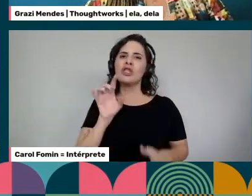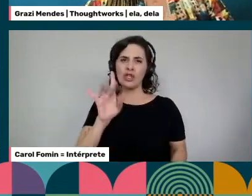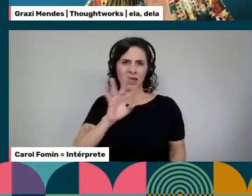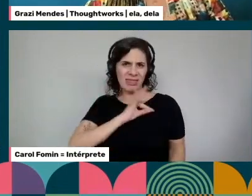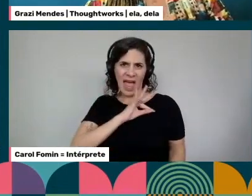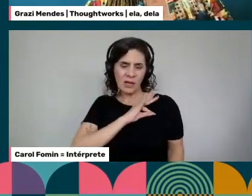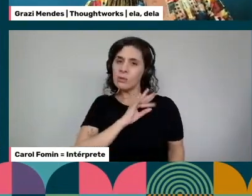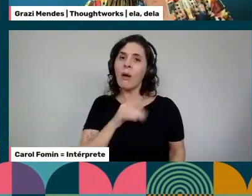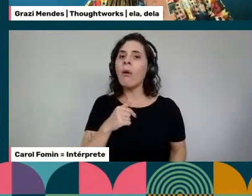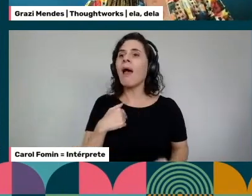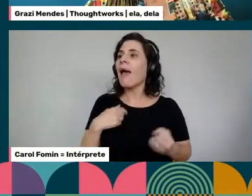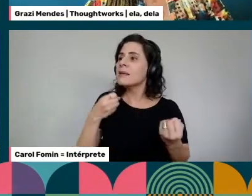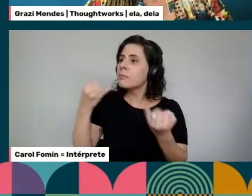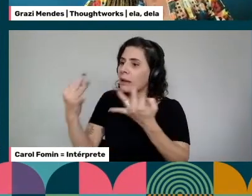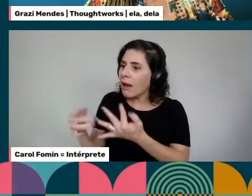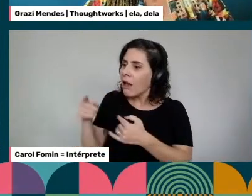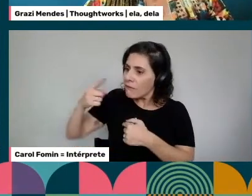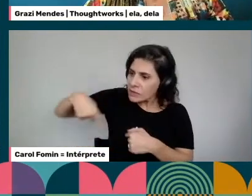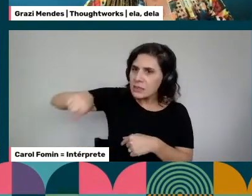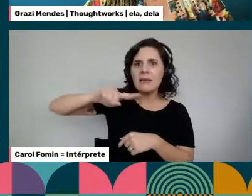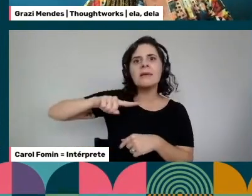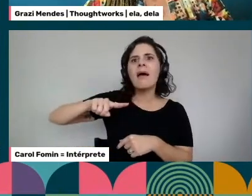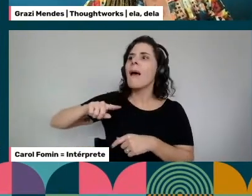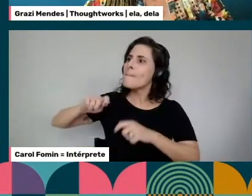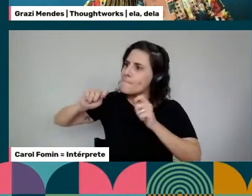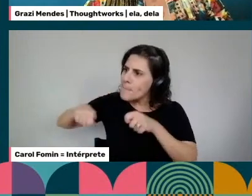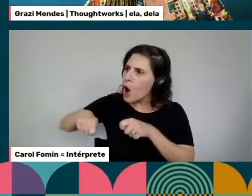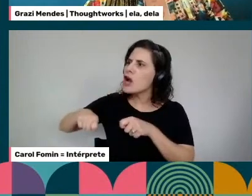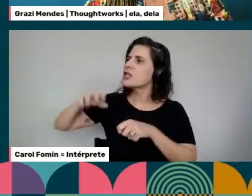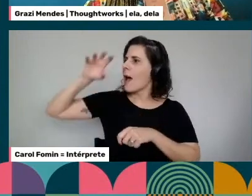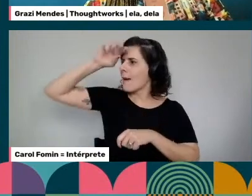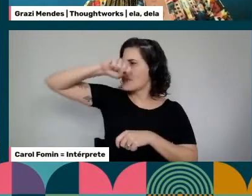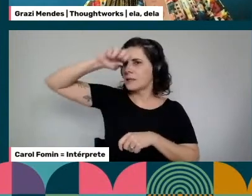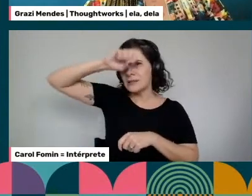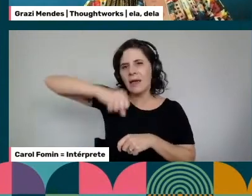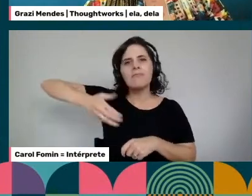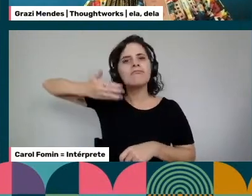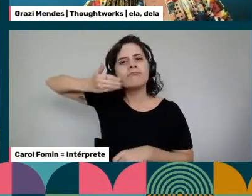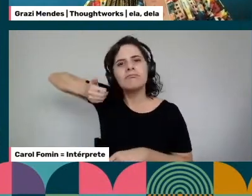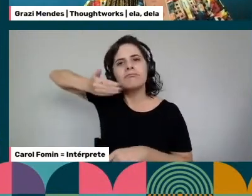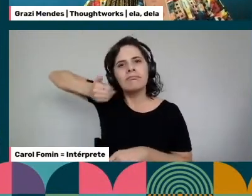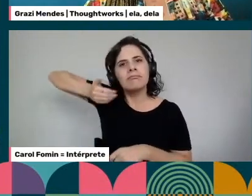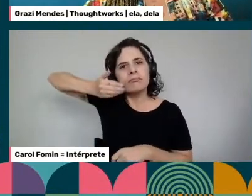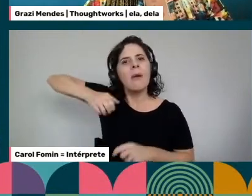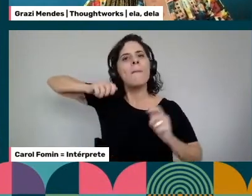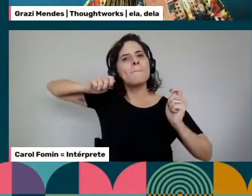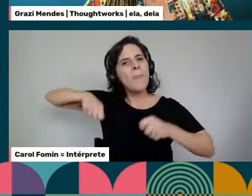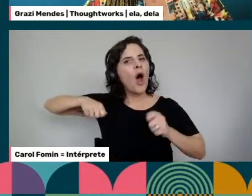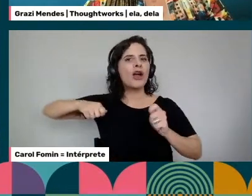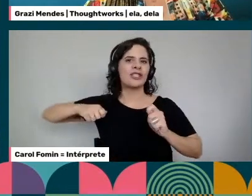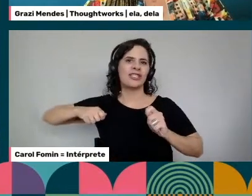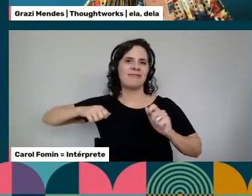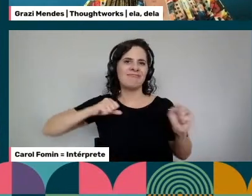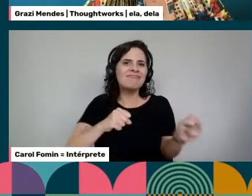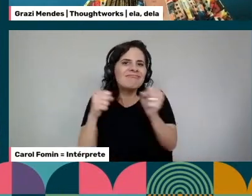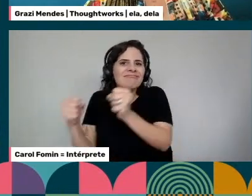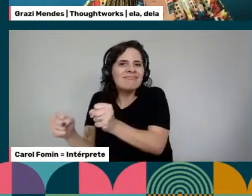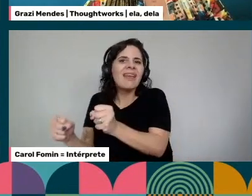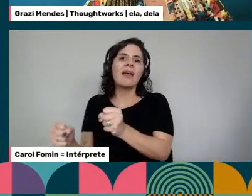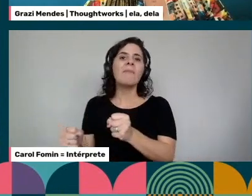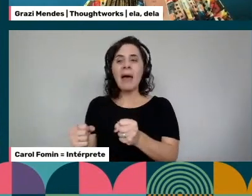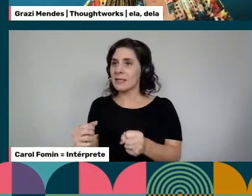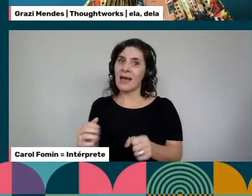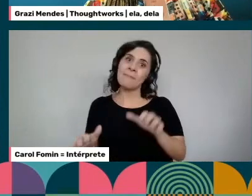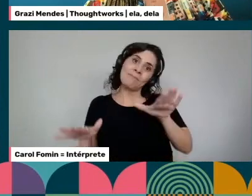digam que essa pessoa está a fim de aprender. E aí fazer com que ela tenha esse processo de aprendizagem de uma forma diferente